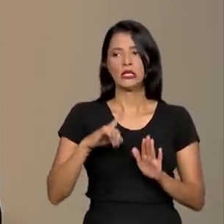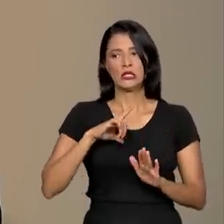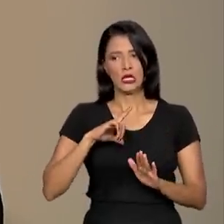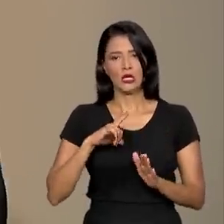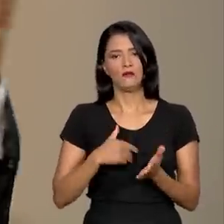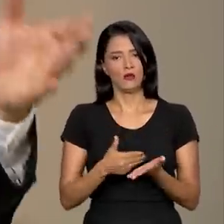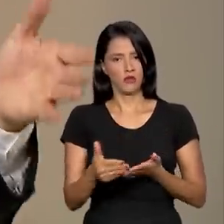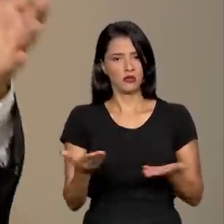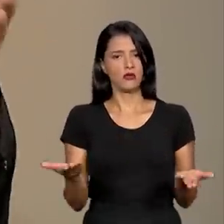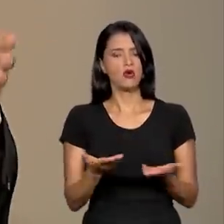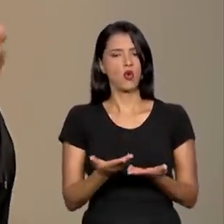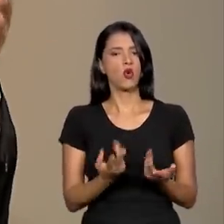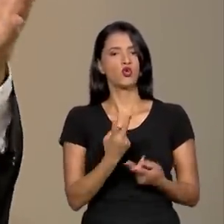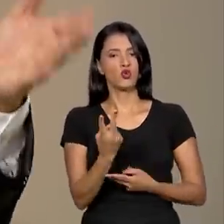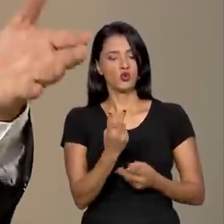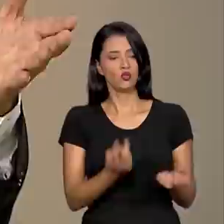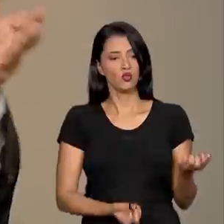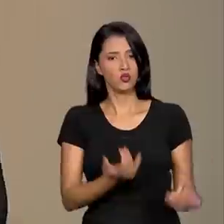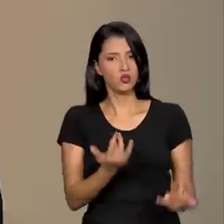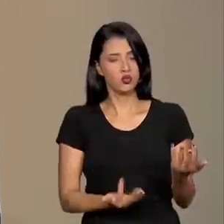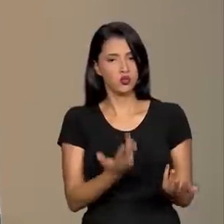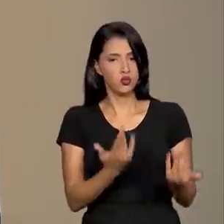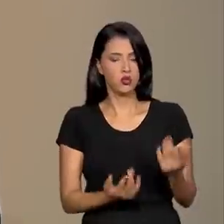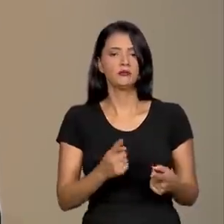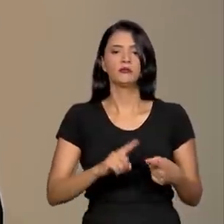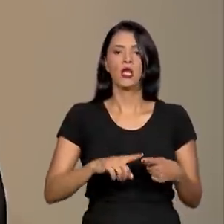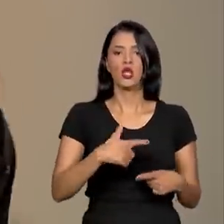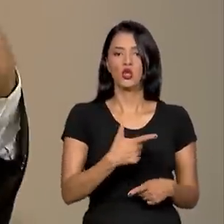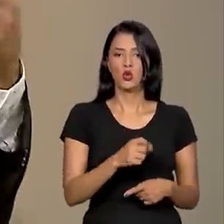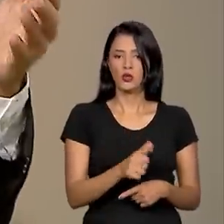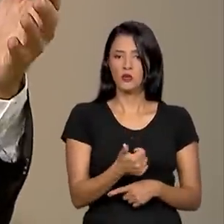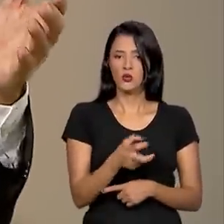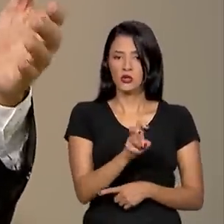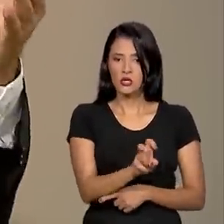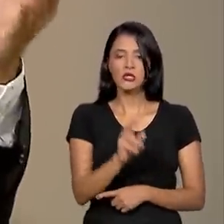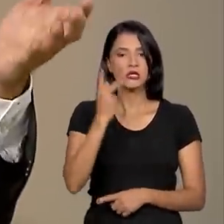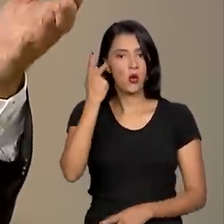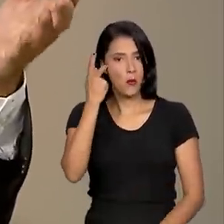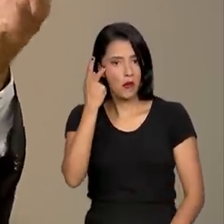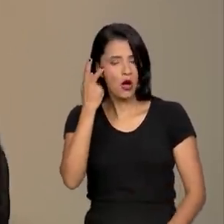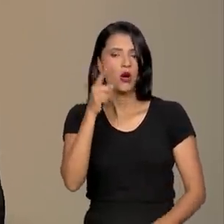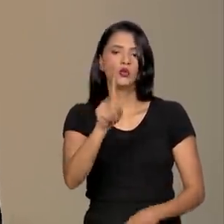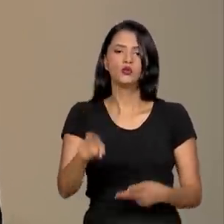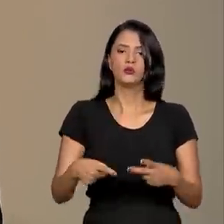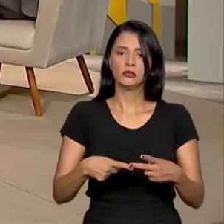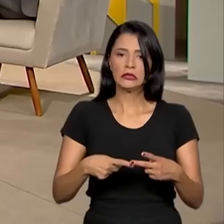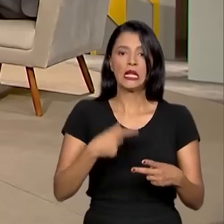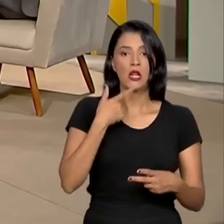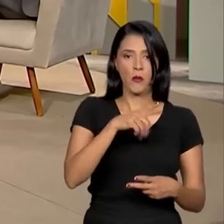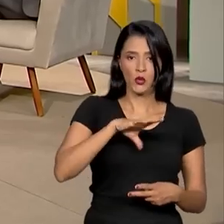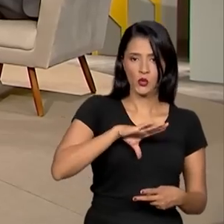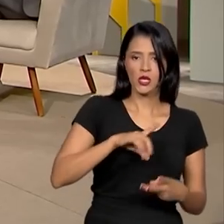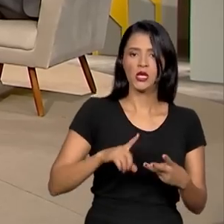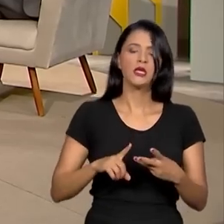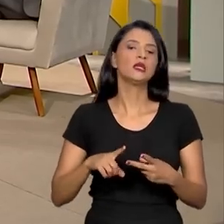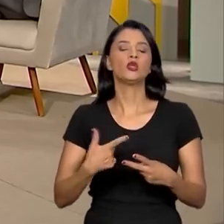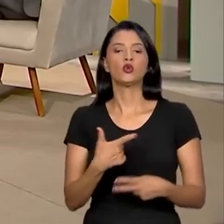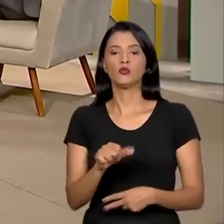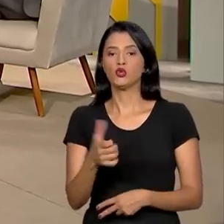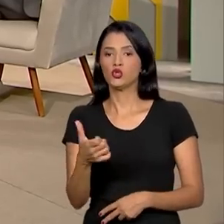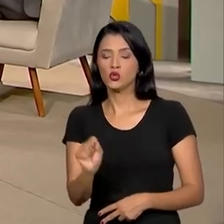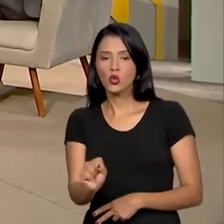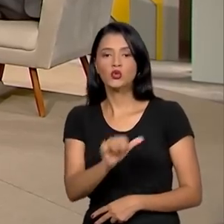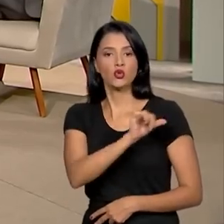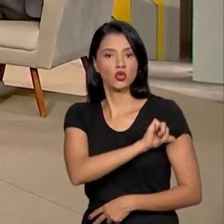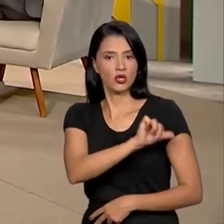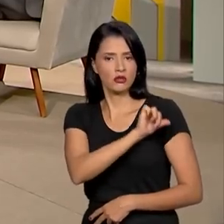muito trágicos em 2015 em São Paulo, no Museu da Língua Portuguesa, e em 2018 no Museu Nacional, no Rio de Janeiro. Sim.